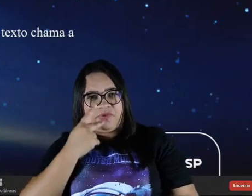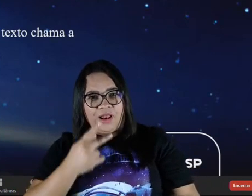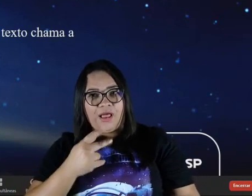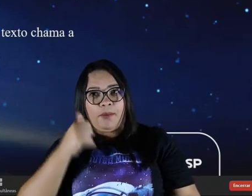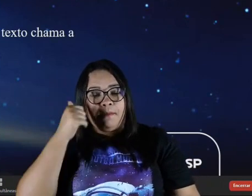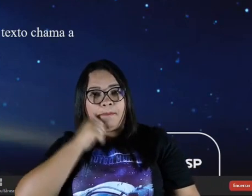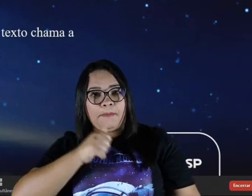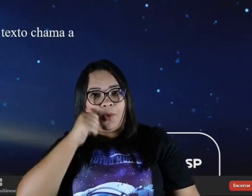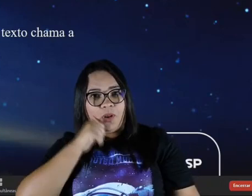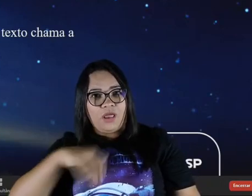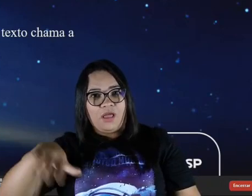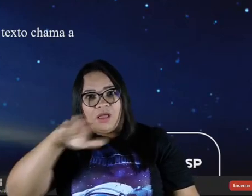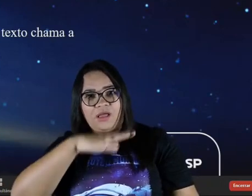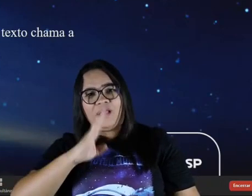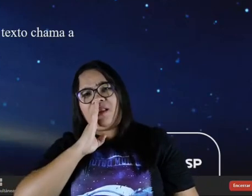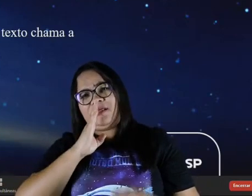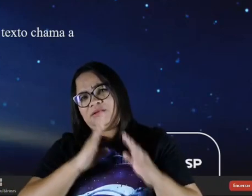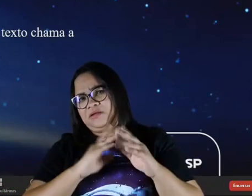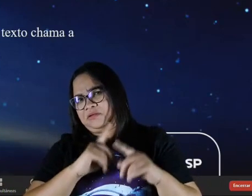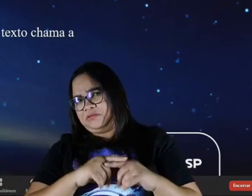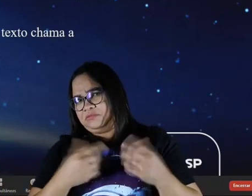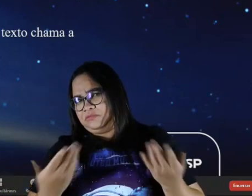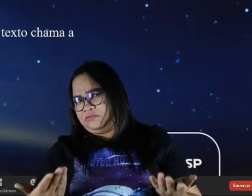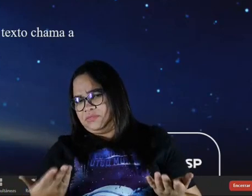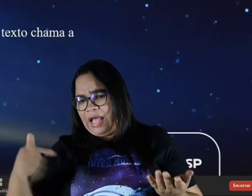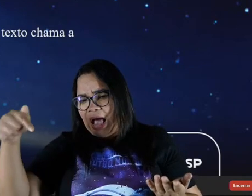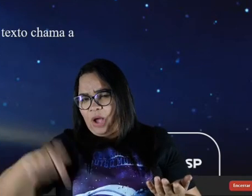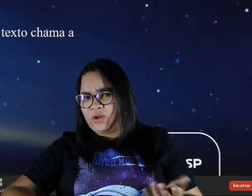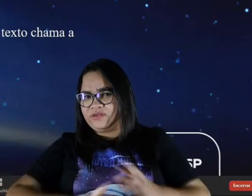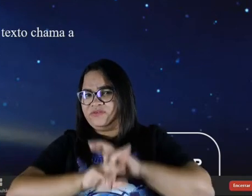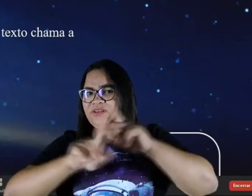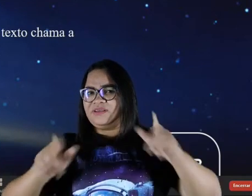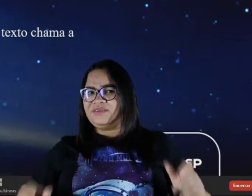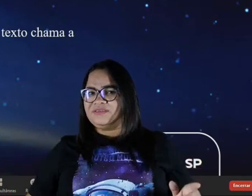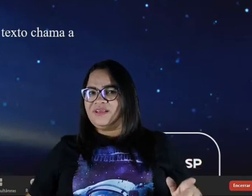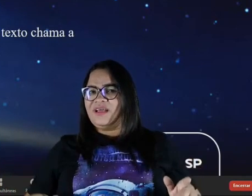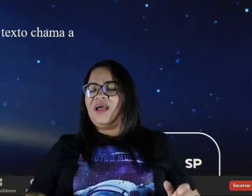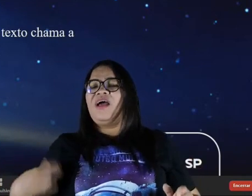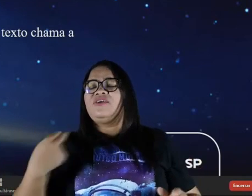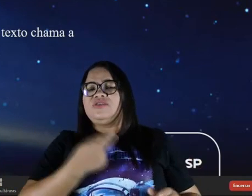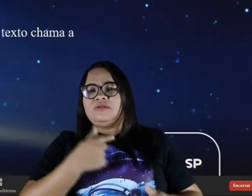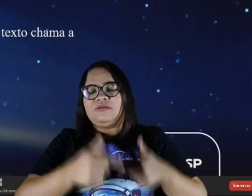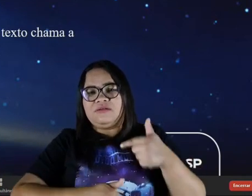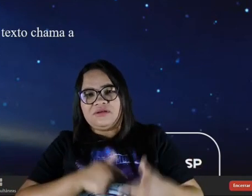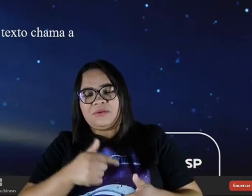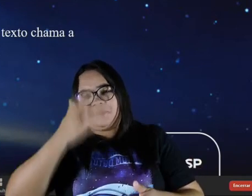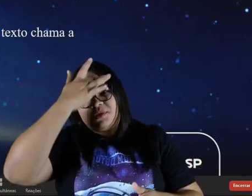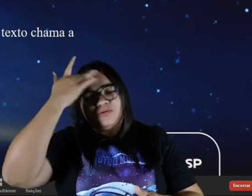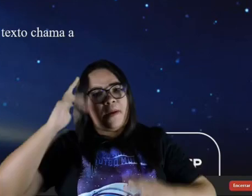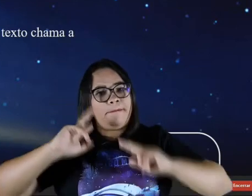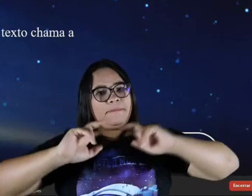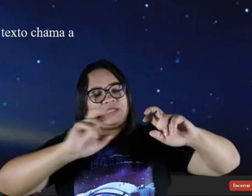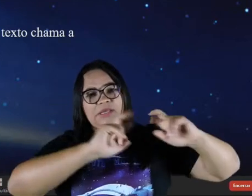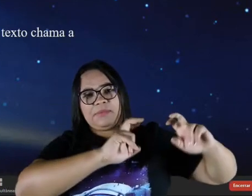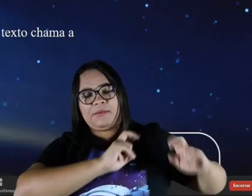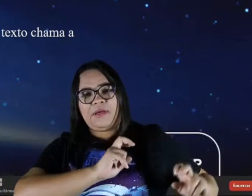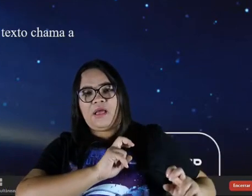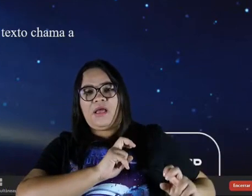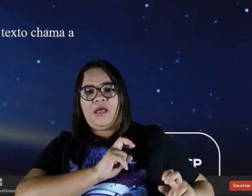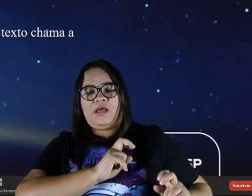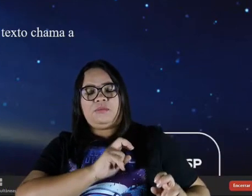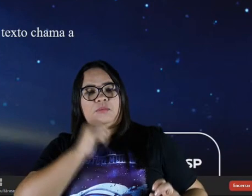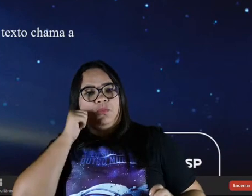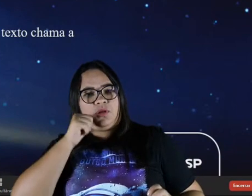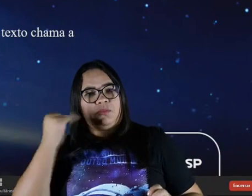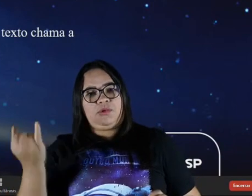igreja, numa época em que nós estamos tanto tentando um reconhecimento do papel da mulher na sociedade. Você tem um